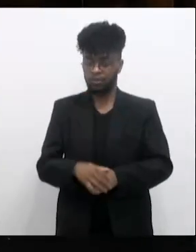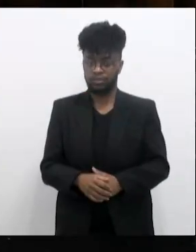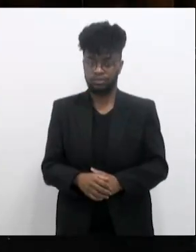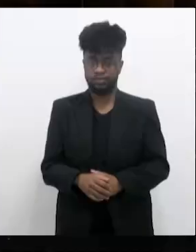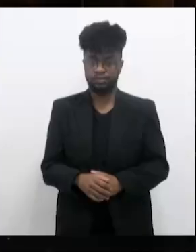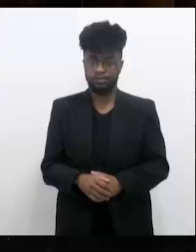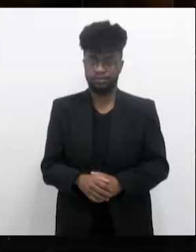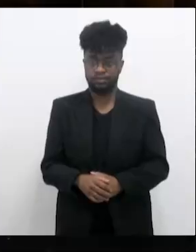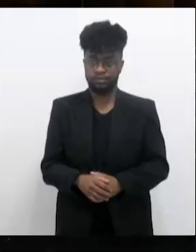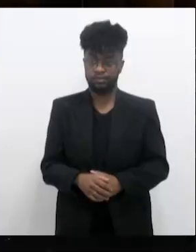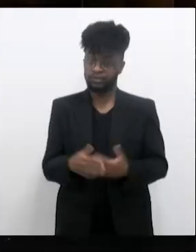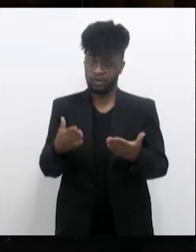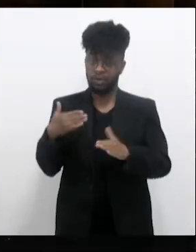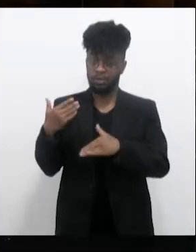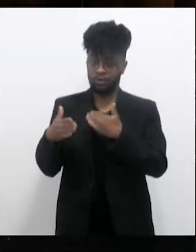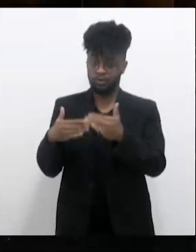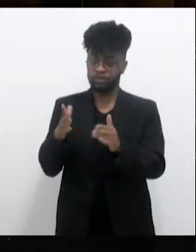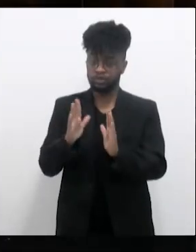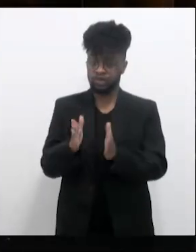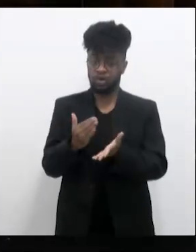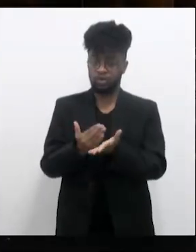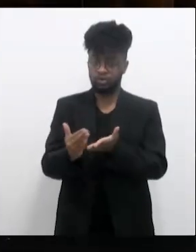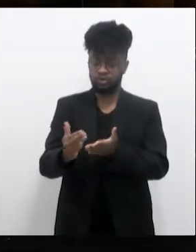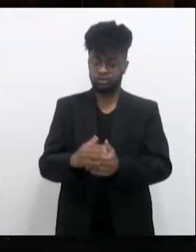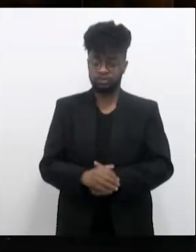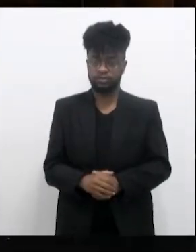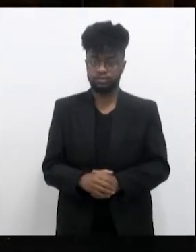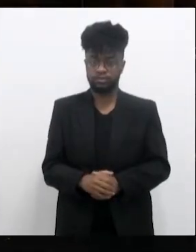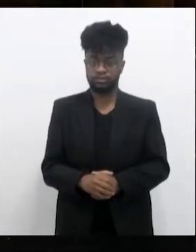O processo está em andamento. Ora,